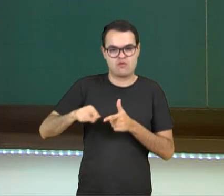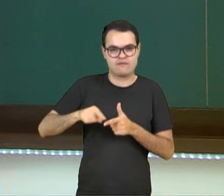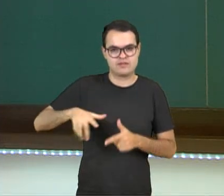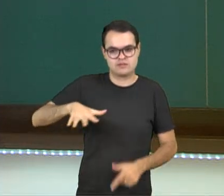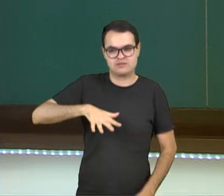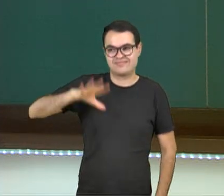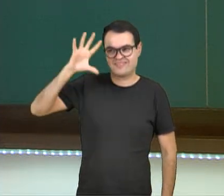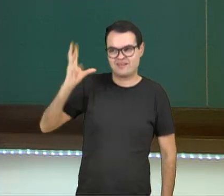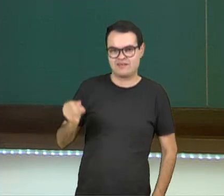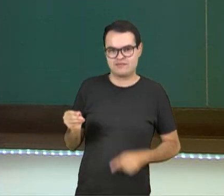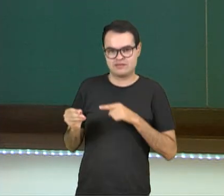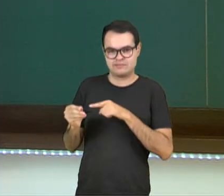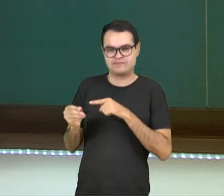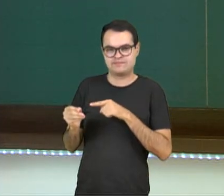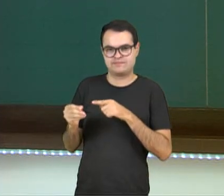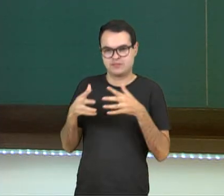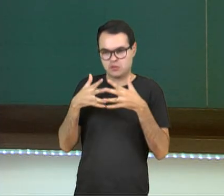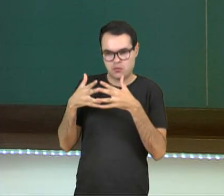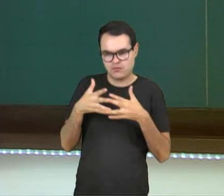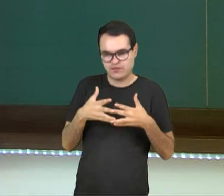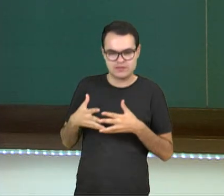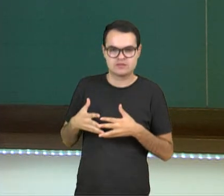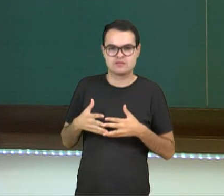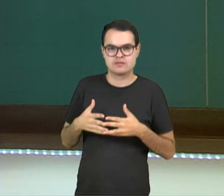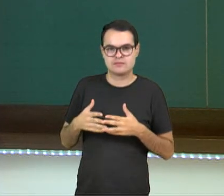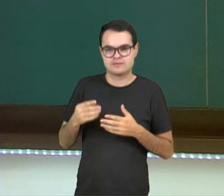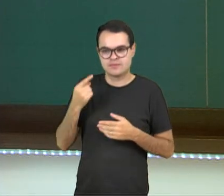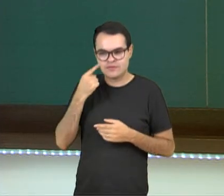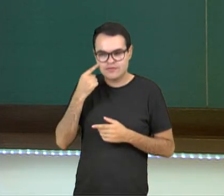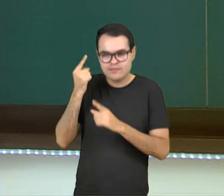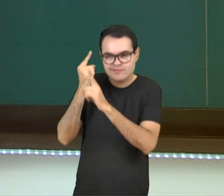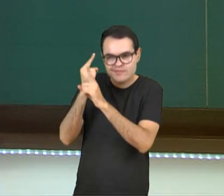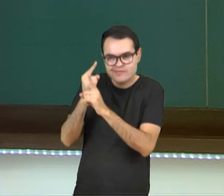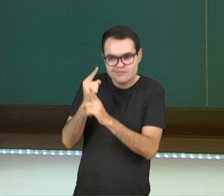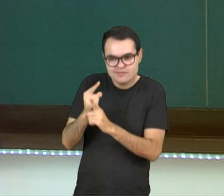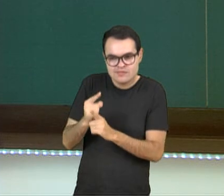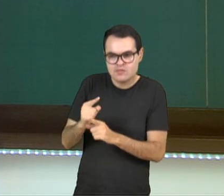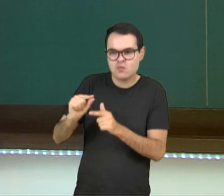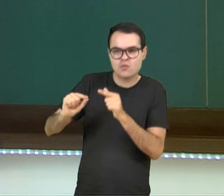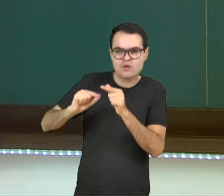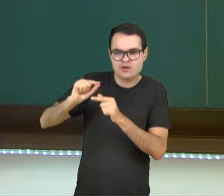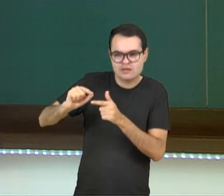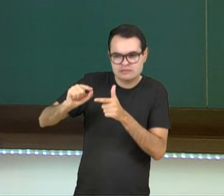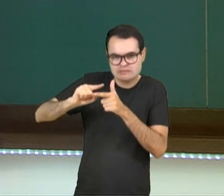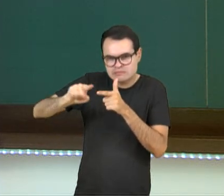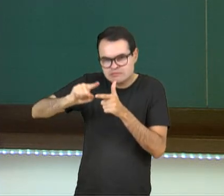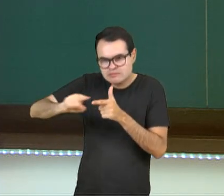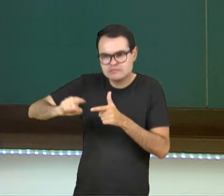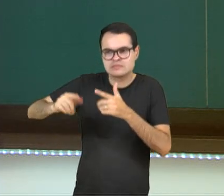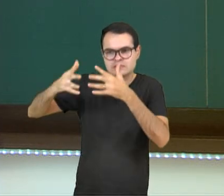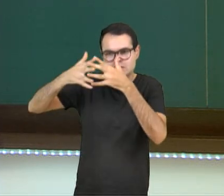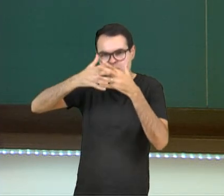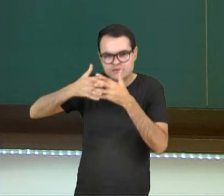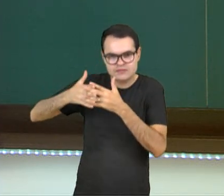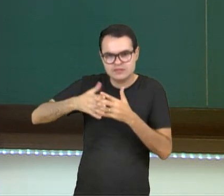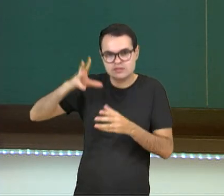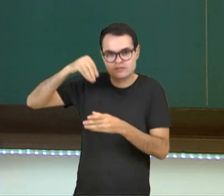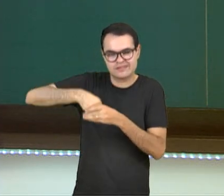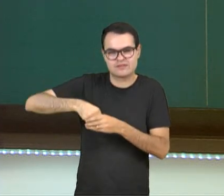O objetivo proposto para a aula: identificar causas de conflitos e tensões no continente africano.